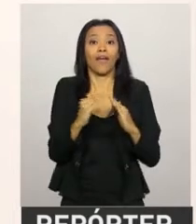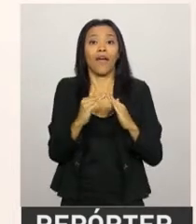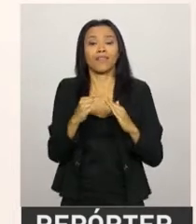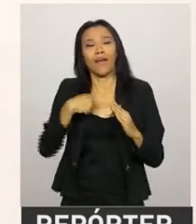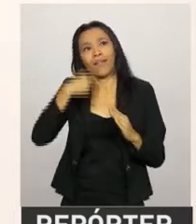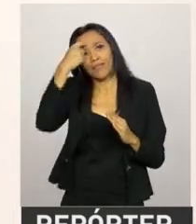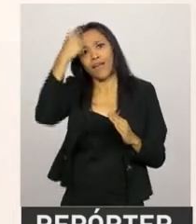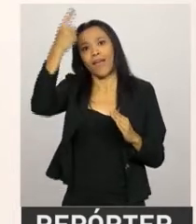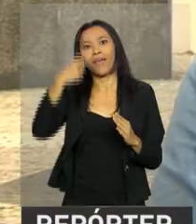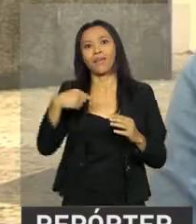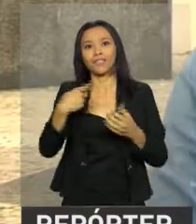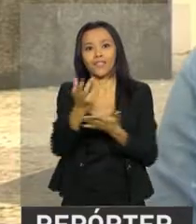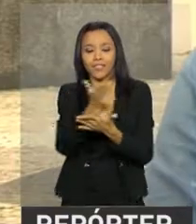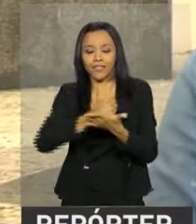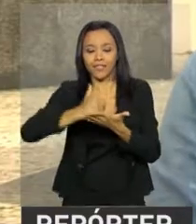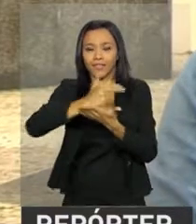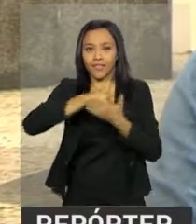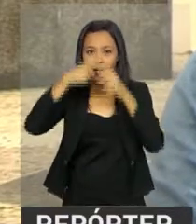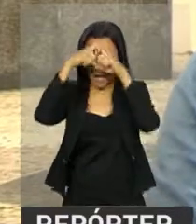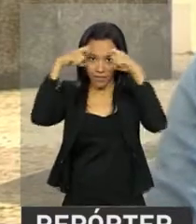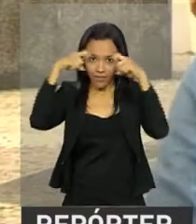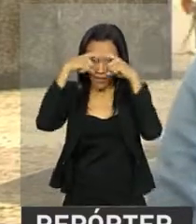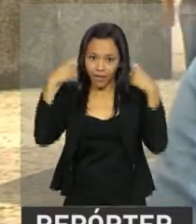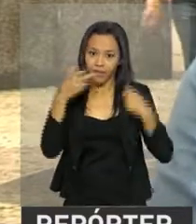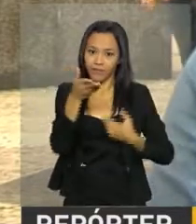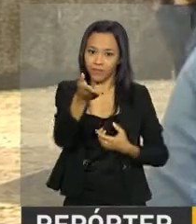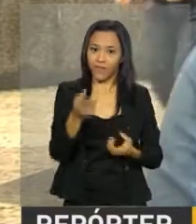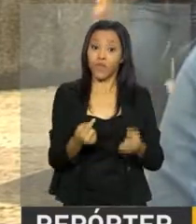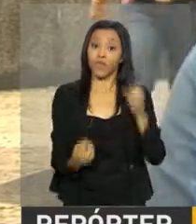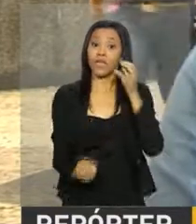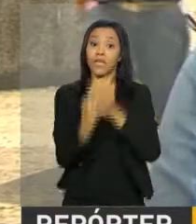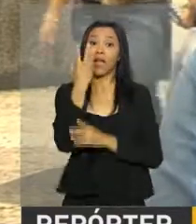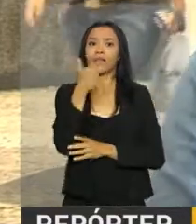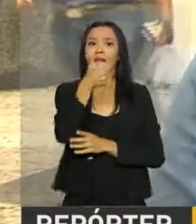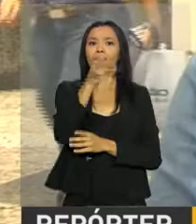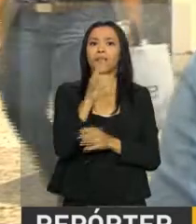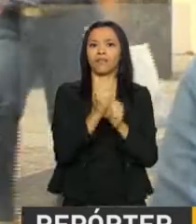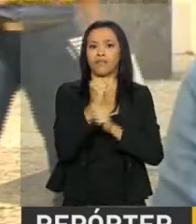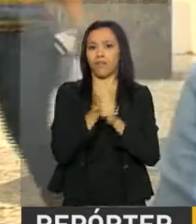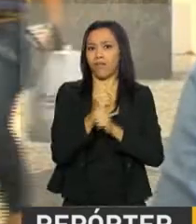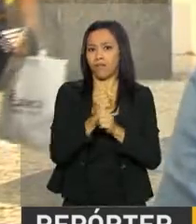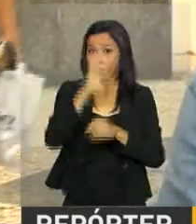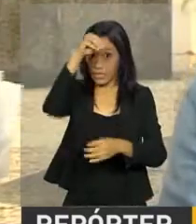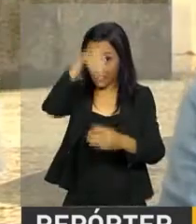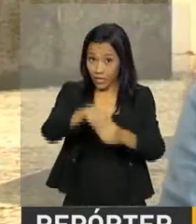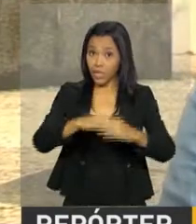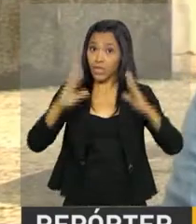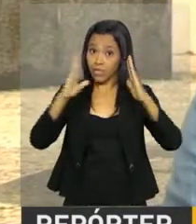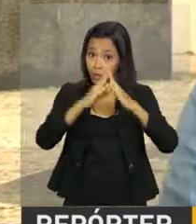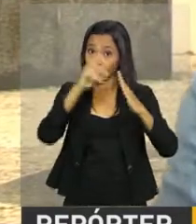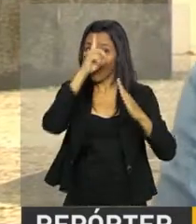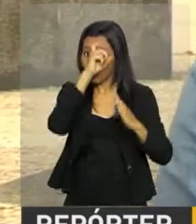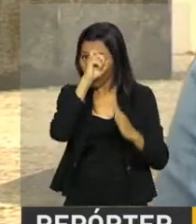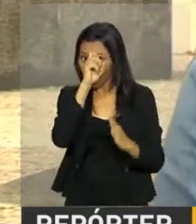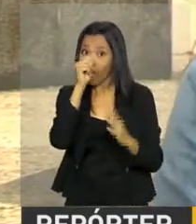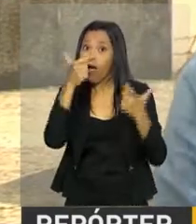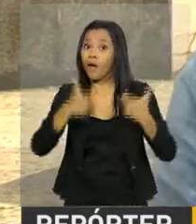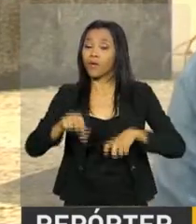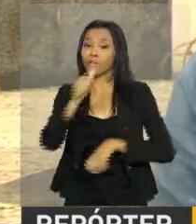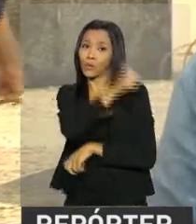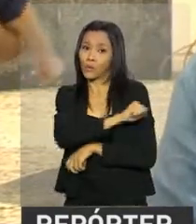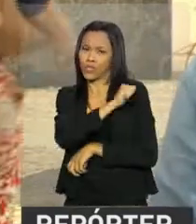ideia dos artesanatos. O grupo Amigas do Peito foi criado há 10 anos em um hospital público aqui do Rio de Janeiro e já